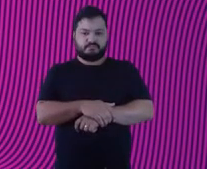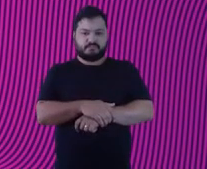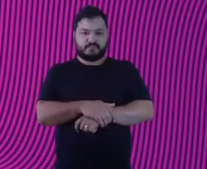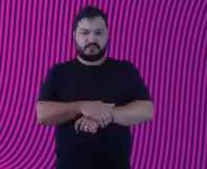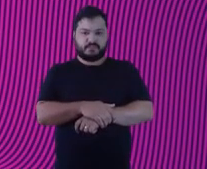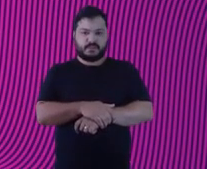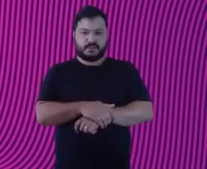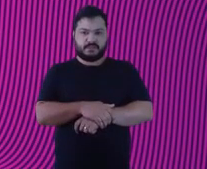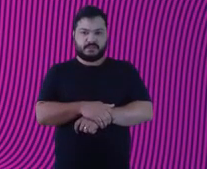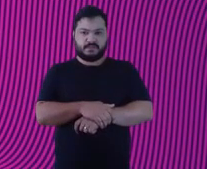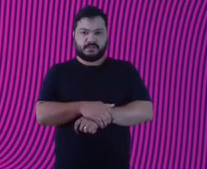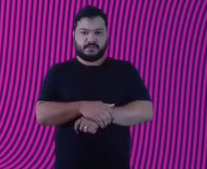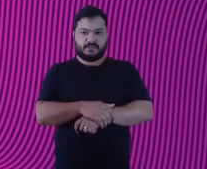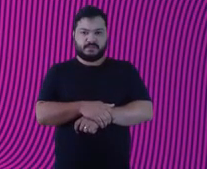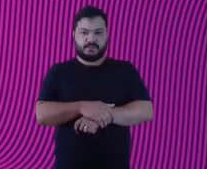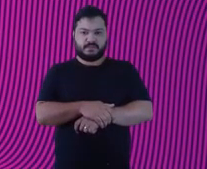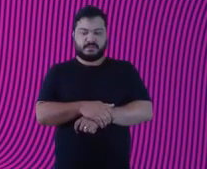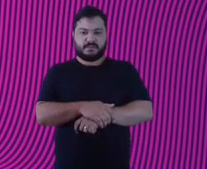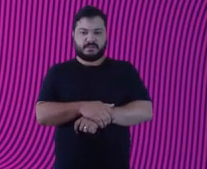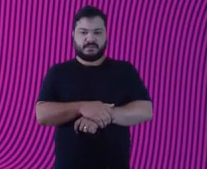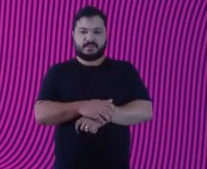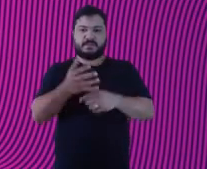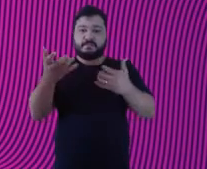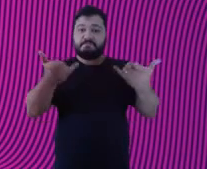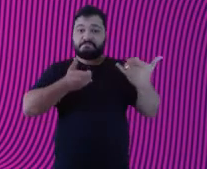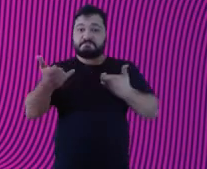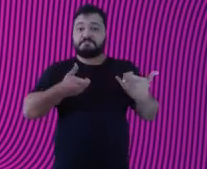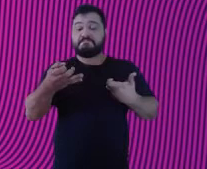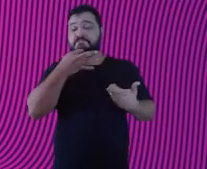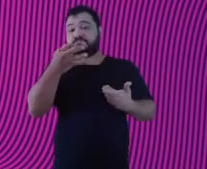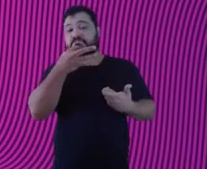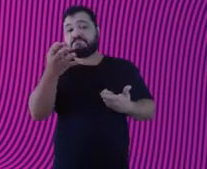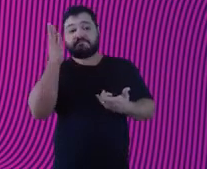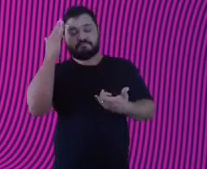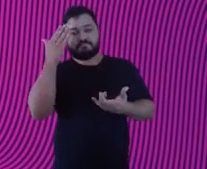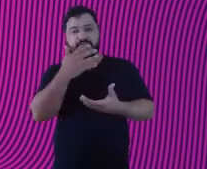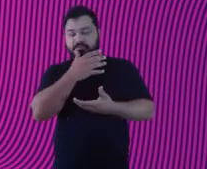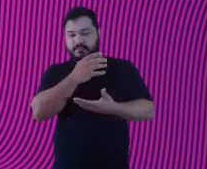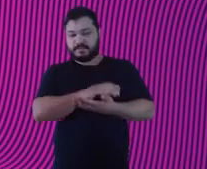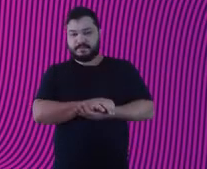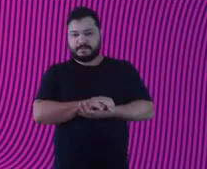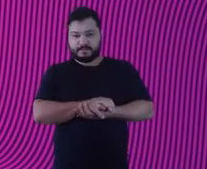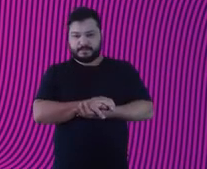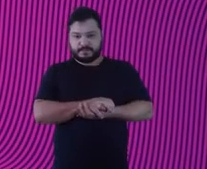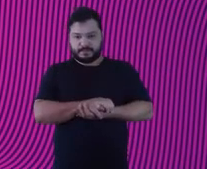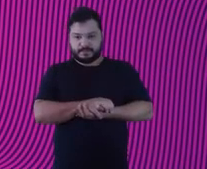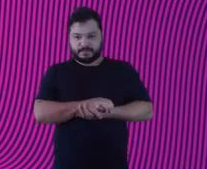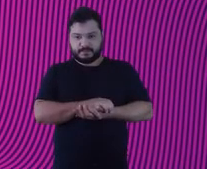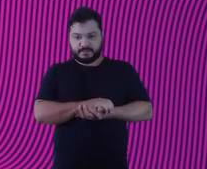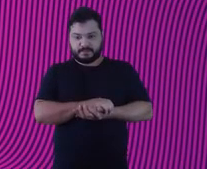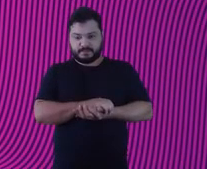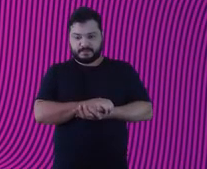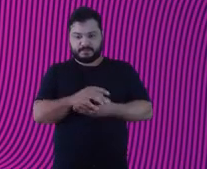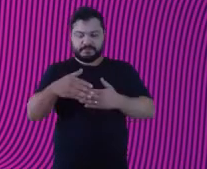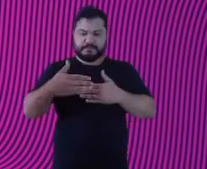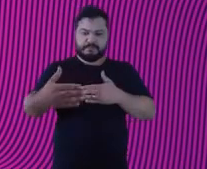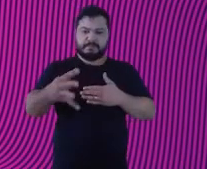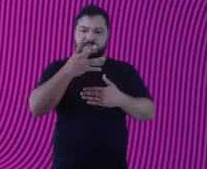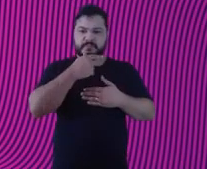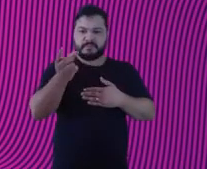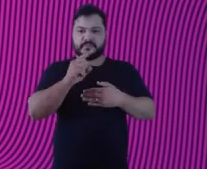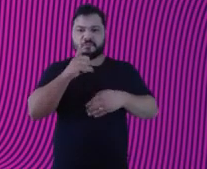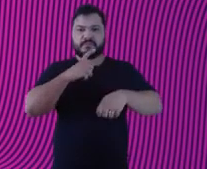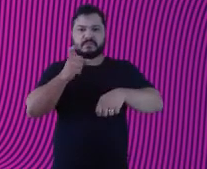Seriam as considerações aqui que eu queria escutar a opinião de vocês. Não vou me prolongar aí para a gente ter um tempo